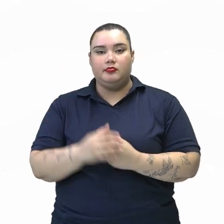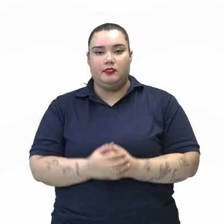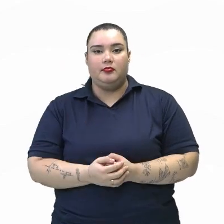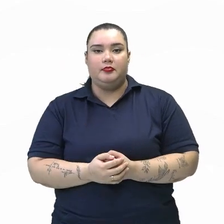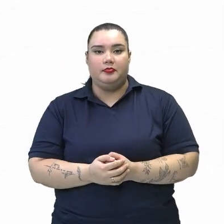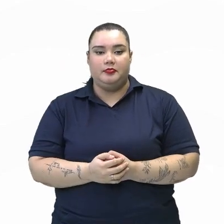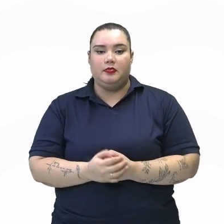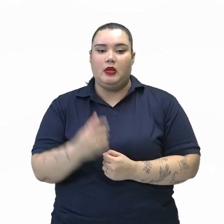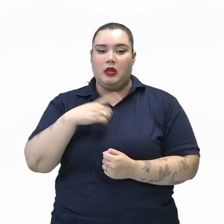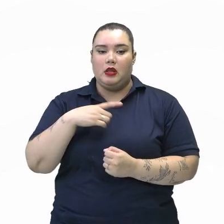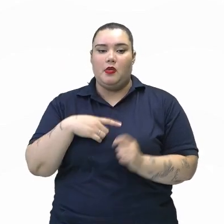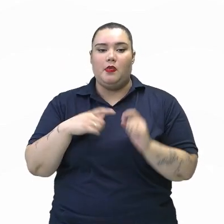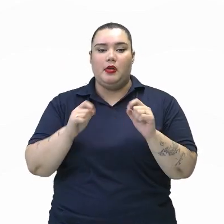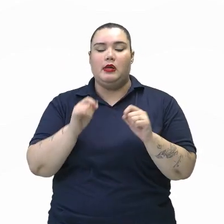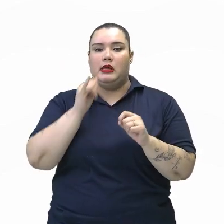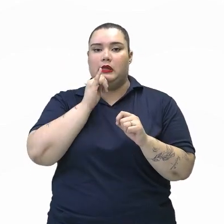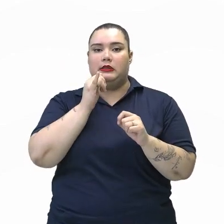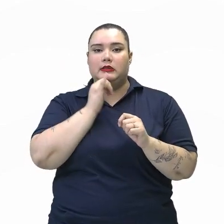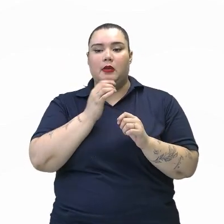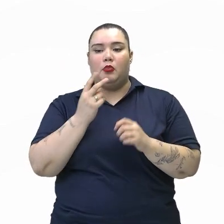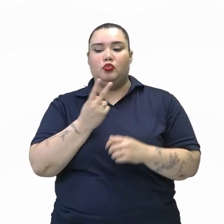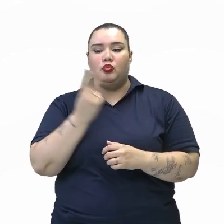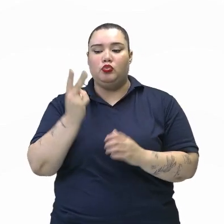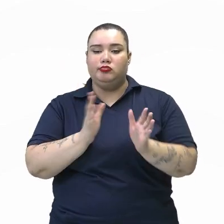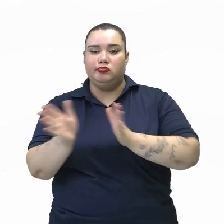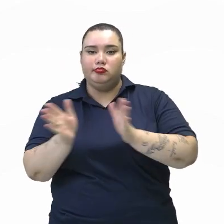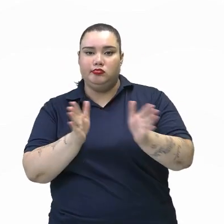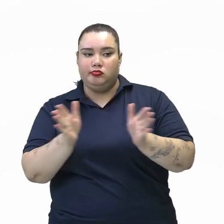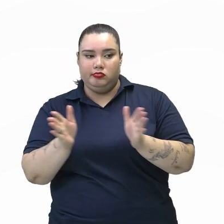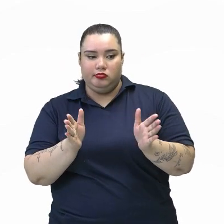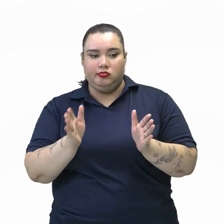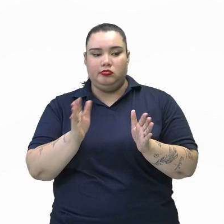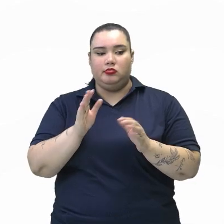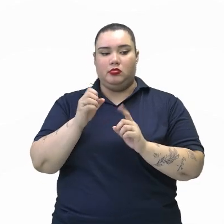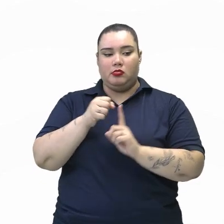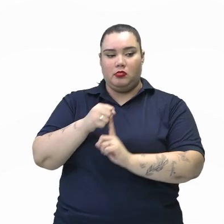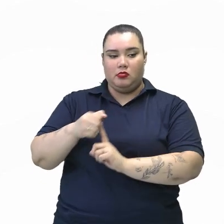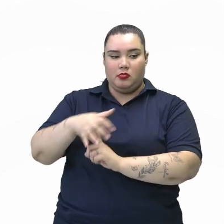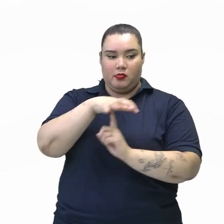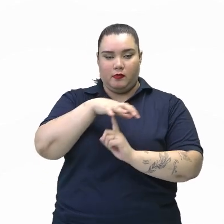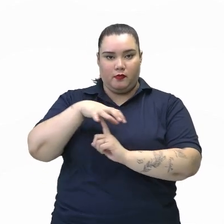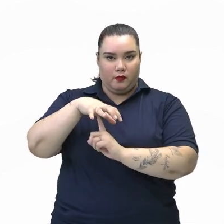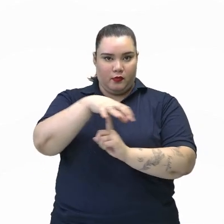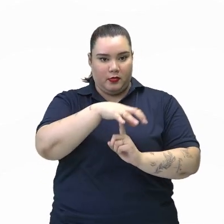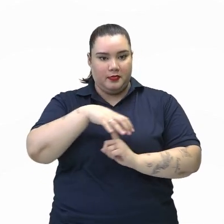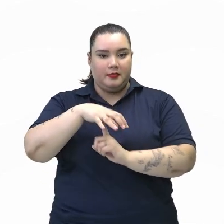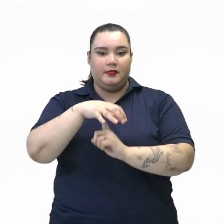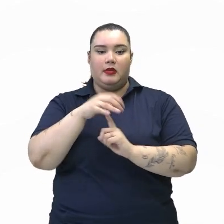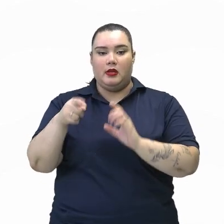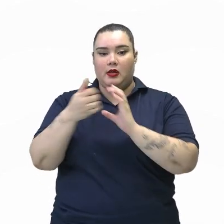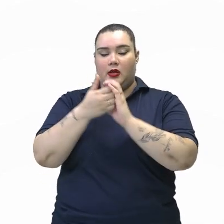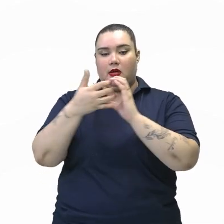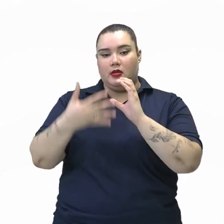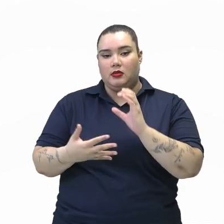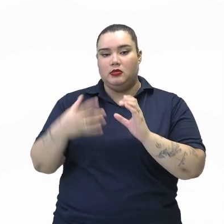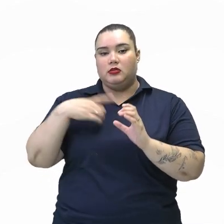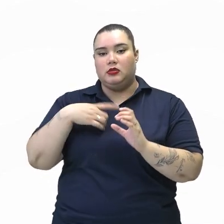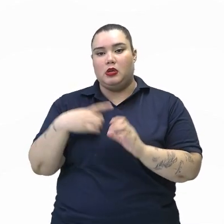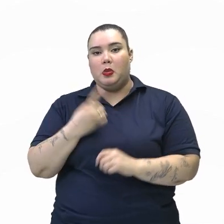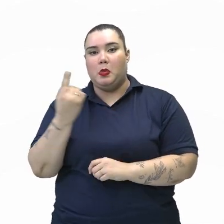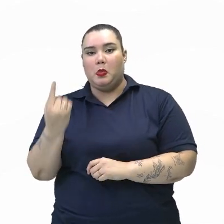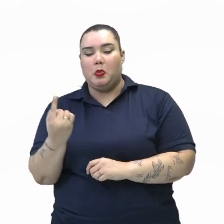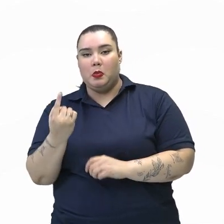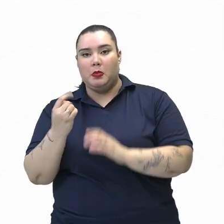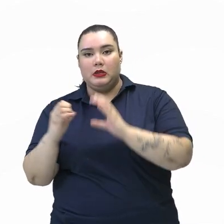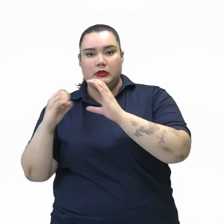menos complexos e mais complexos. E o reino fungi ele vai ter essa característica intermediária, né, de indivíduos